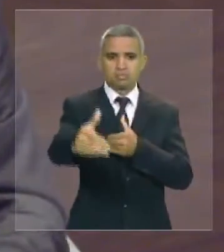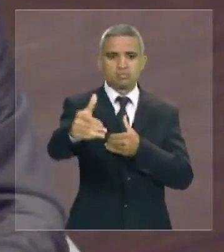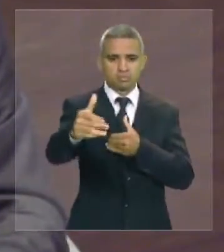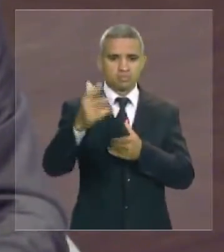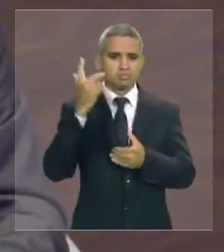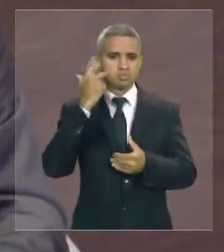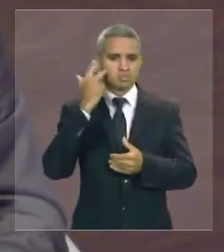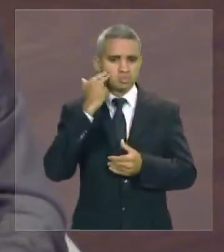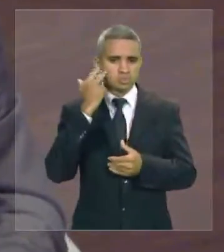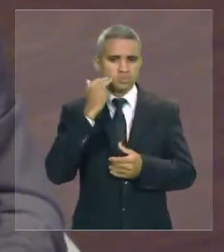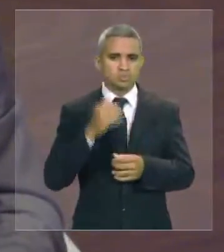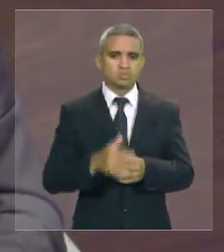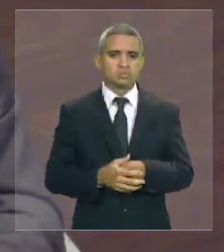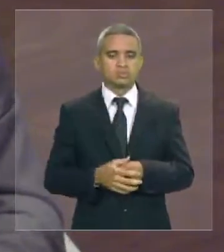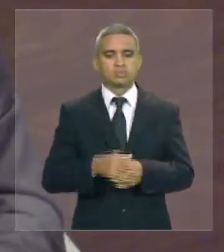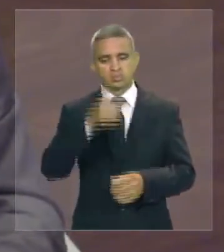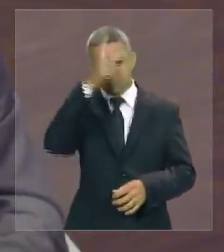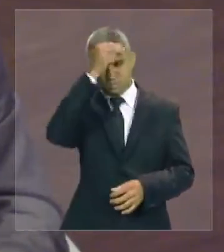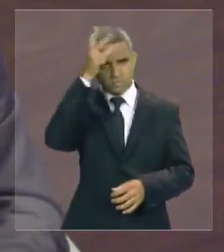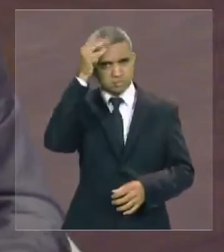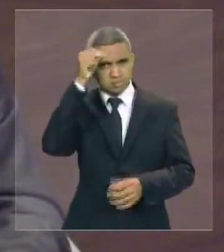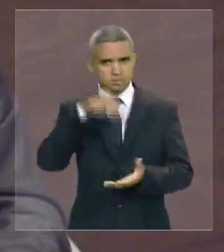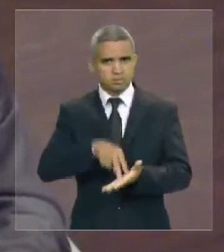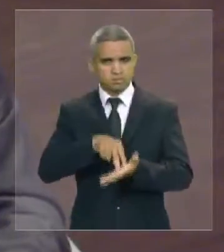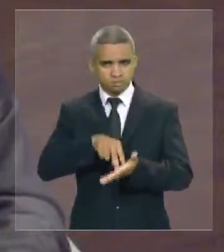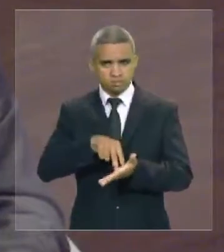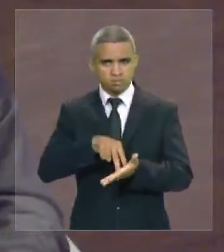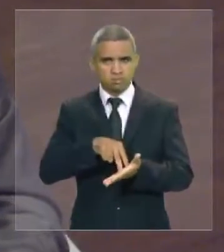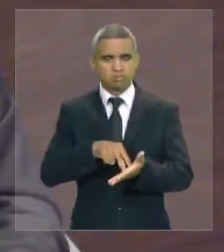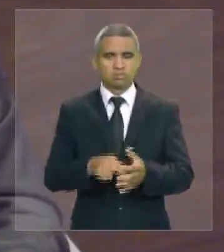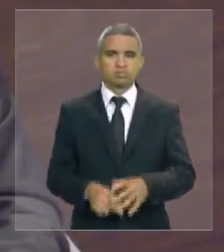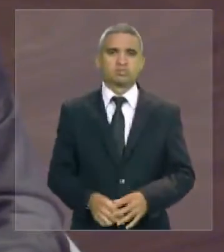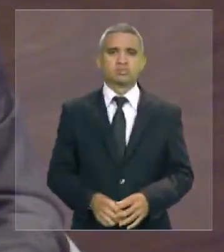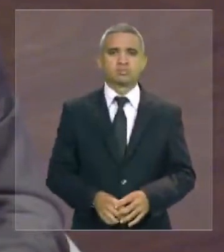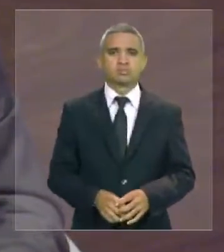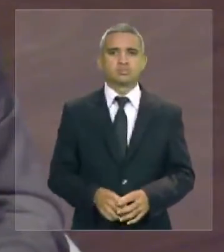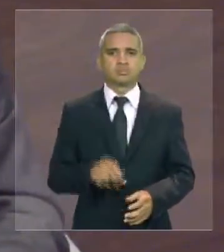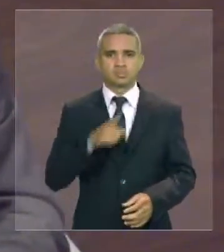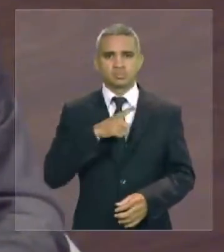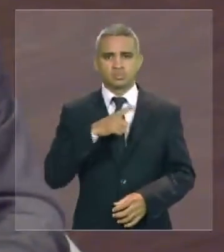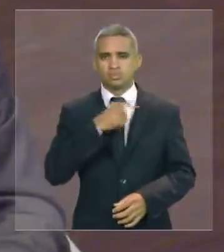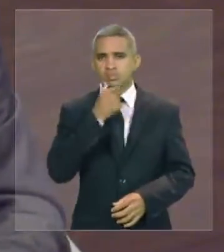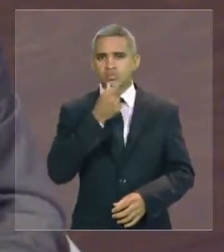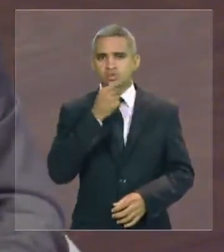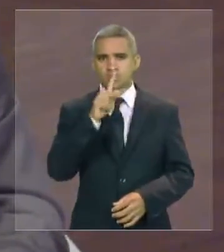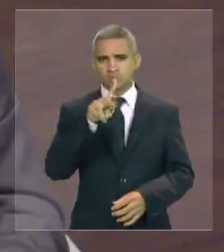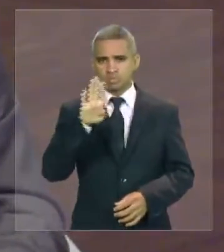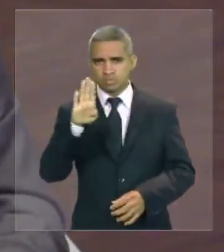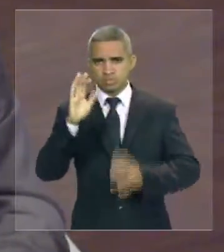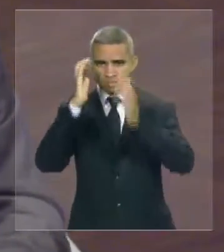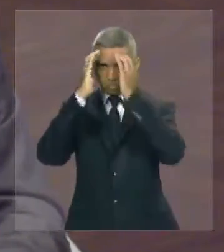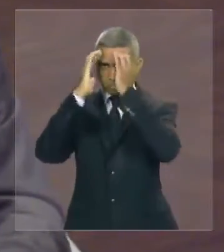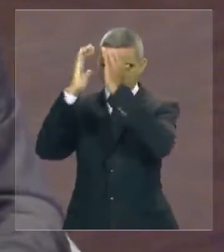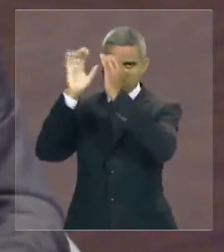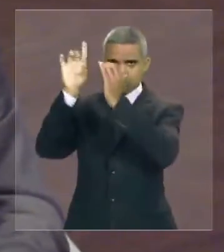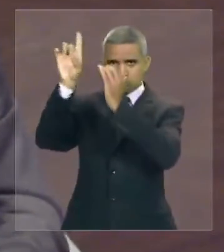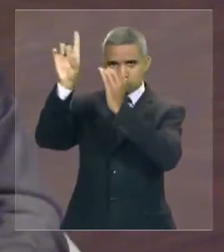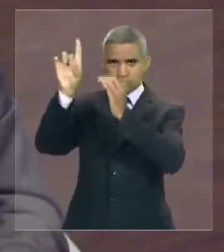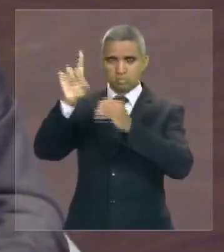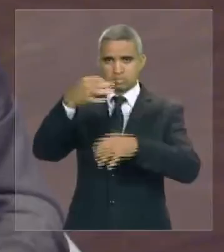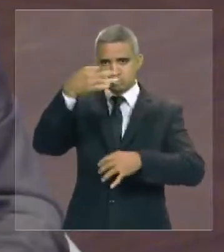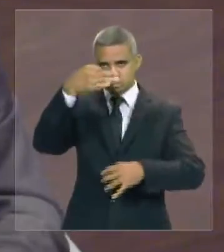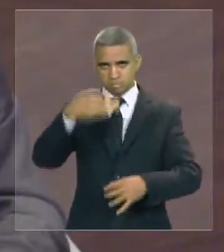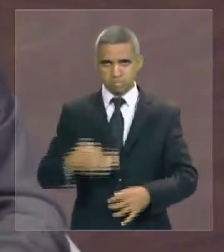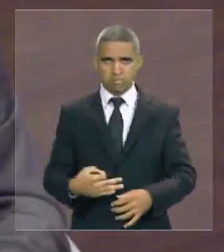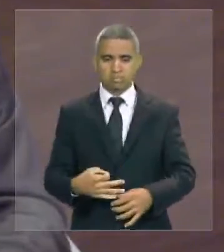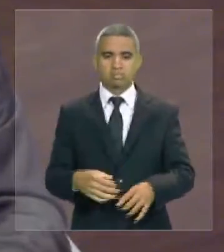continue firme como um bom administrador público, temente a Deus, honesto, e